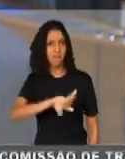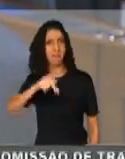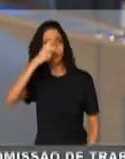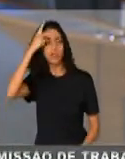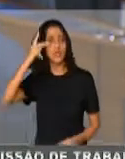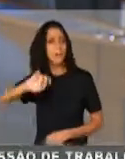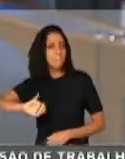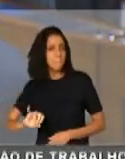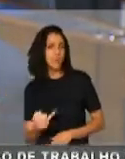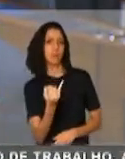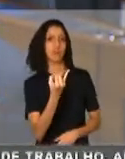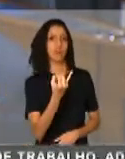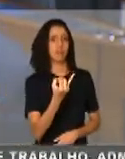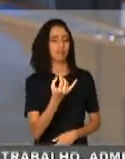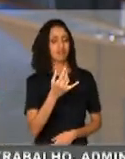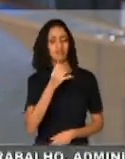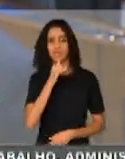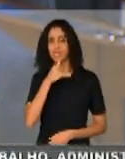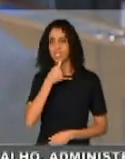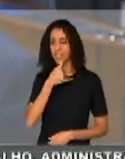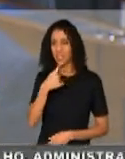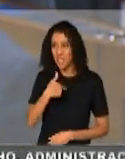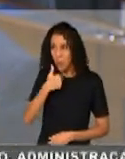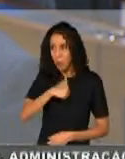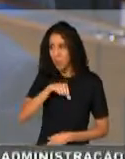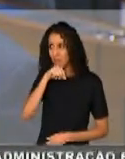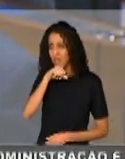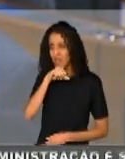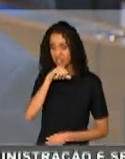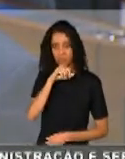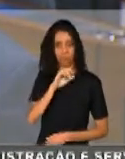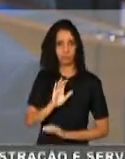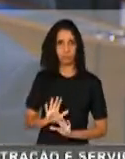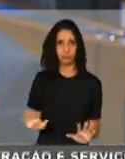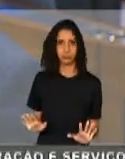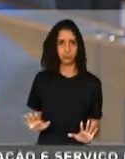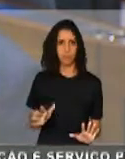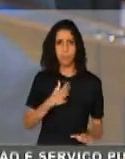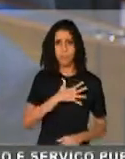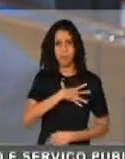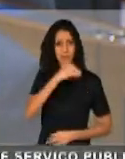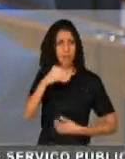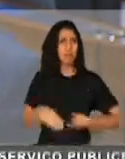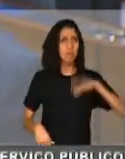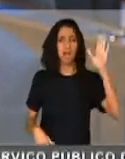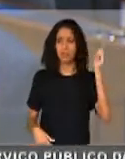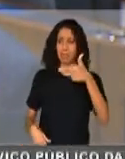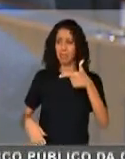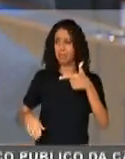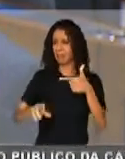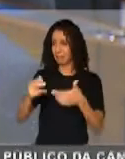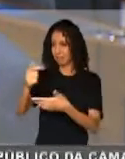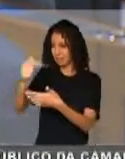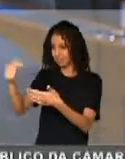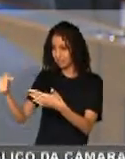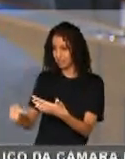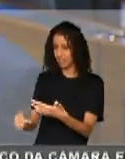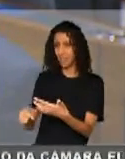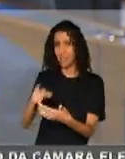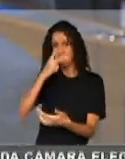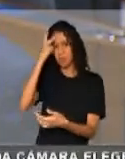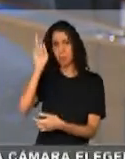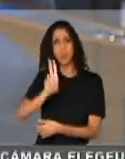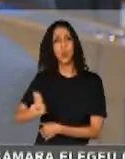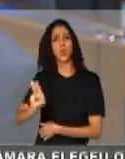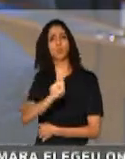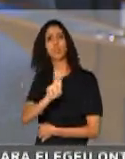onda. Isso tudo é muito triste para uma mãe. Minha filha é maior que tudo isso. Todos e todas que usam o nome ou